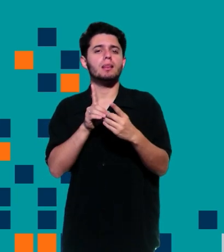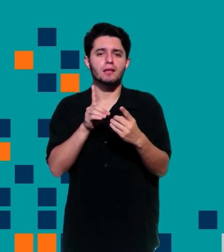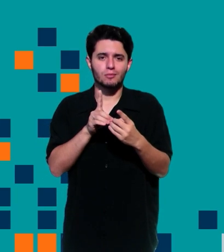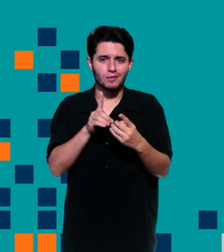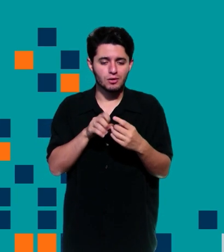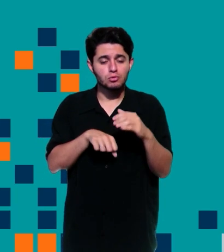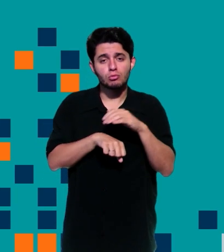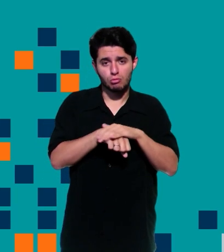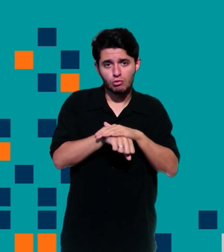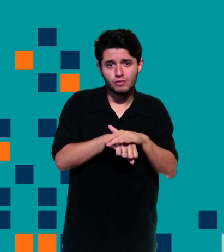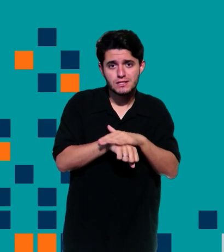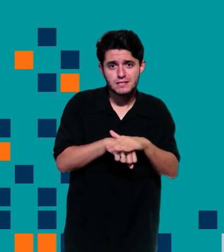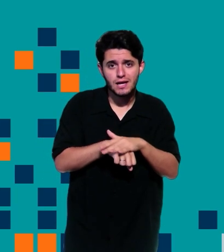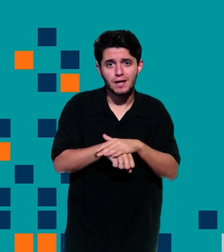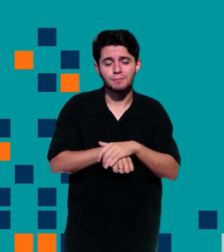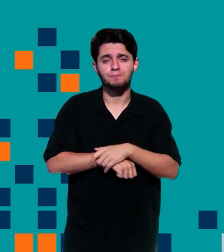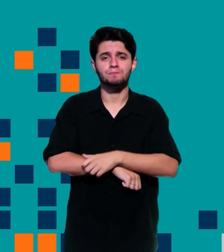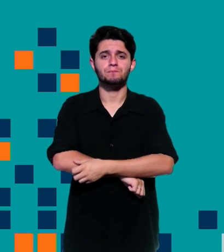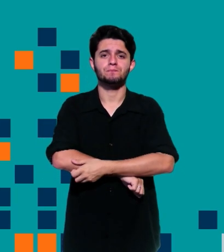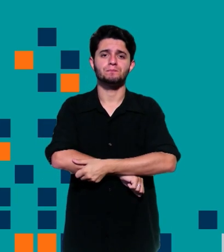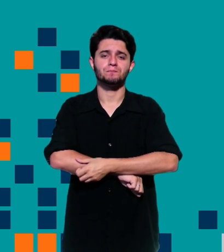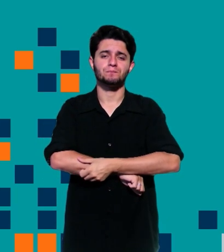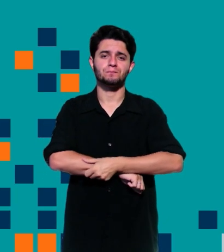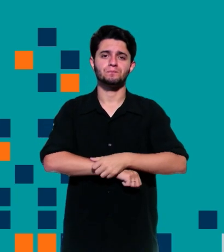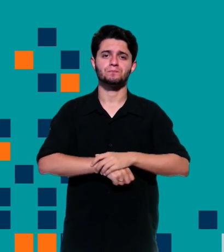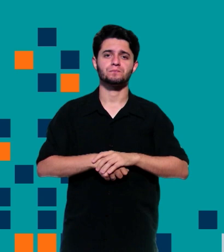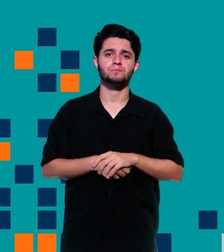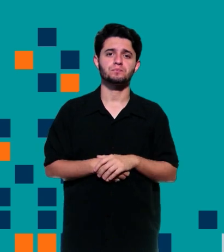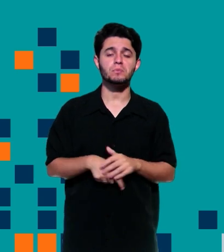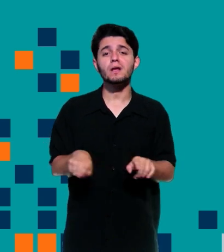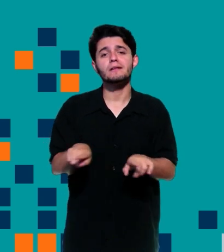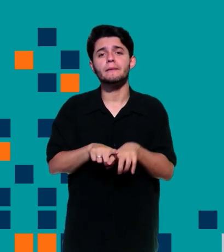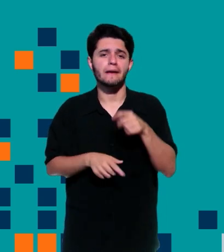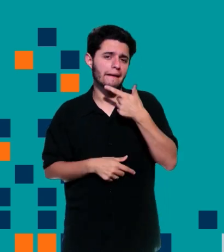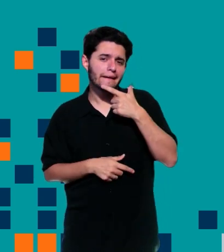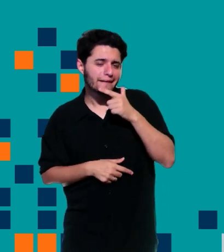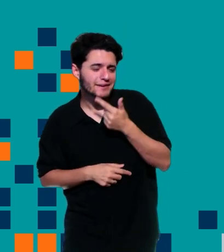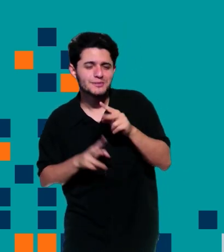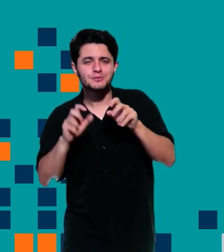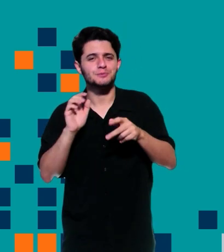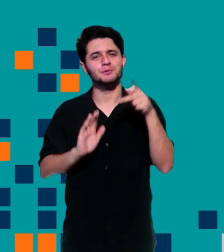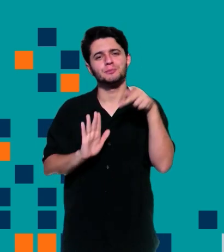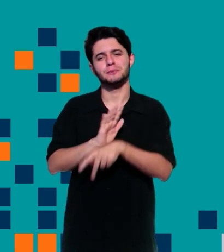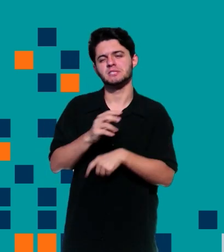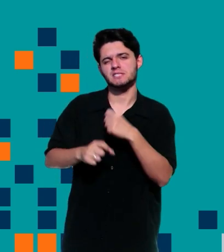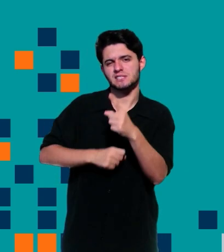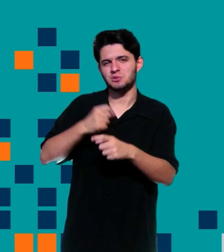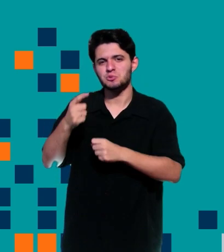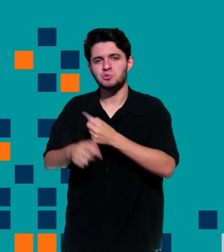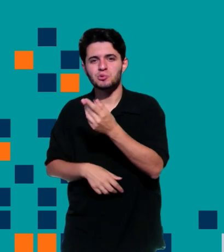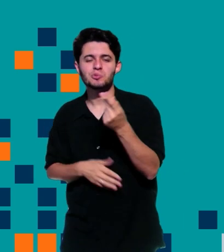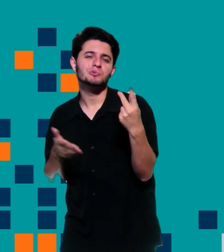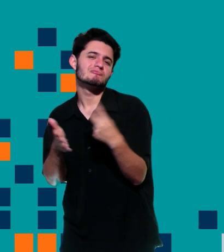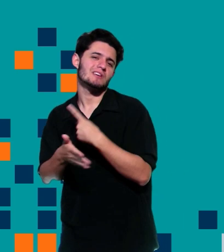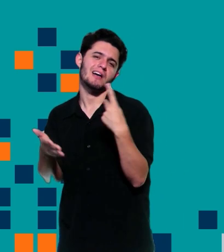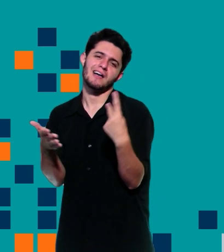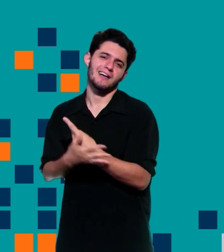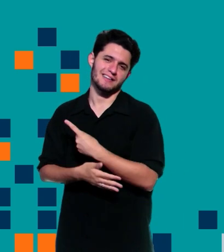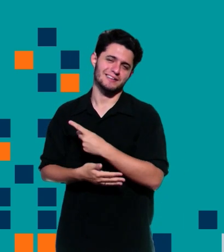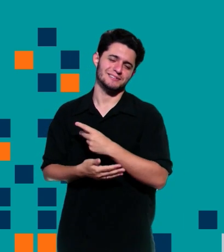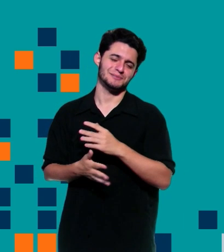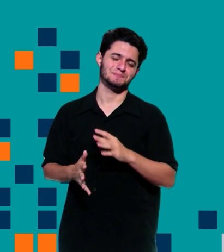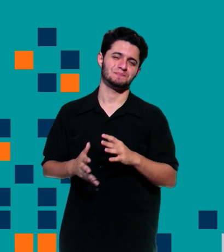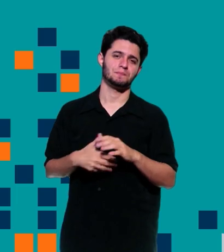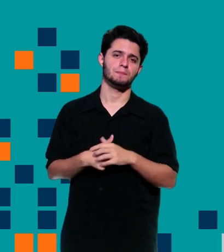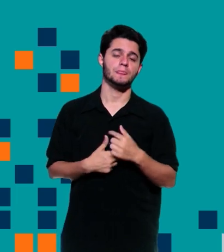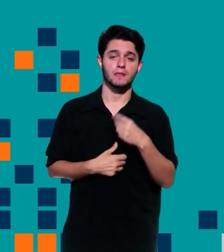gente... aqui é um popurrí de alguns projetos do escritório. Eu vou passar um pouco rápido para chegar